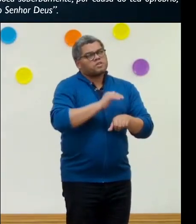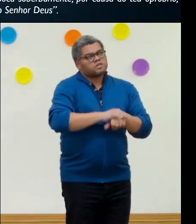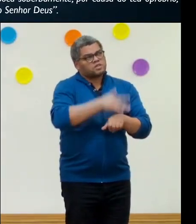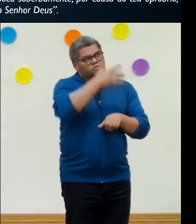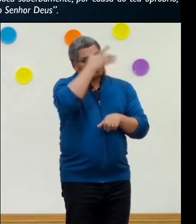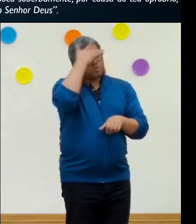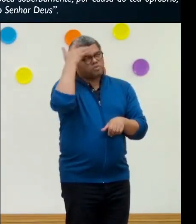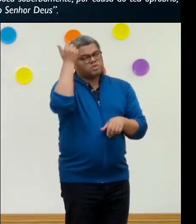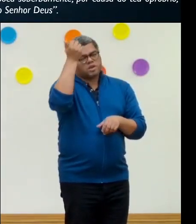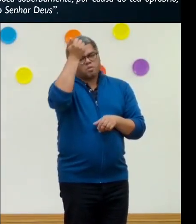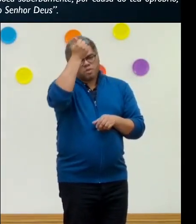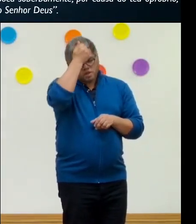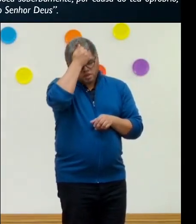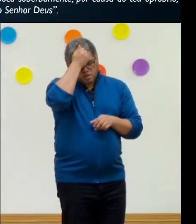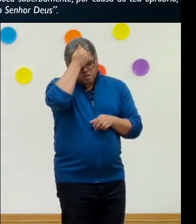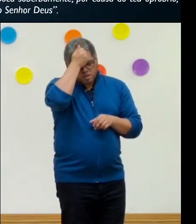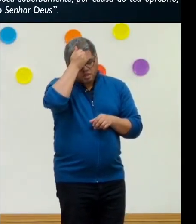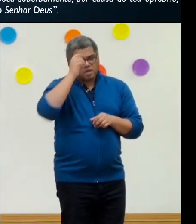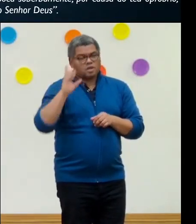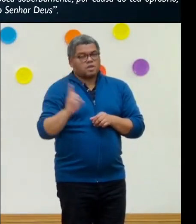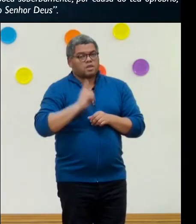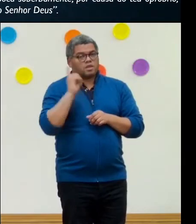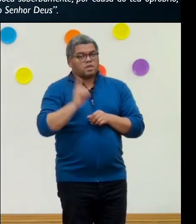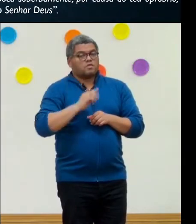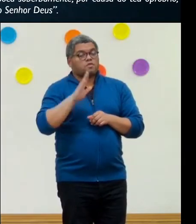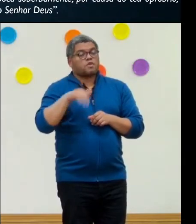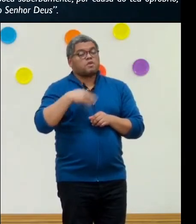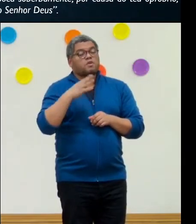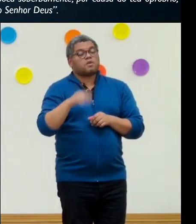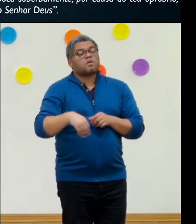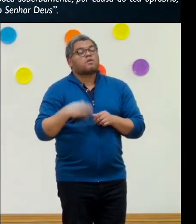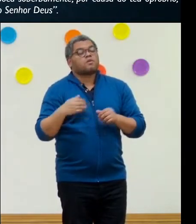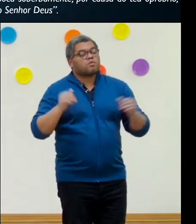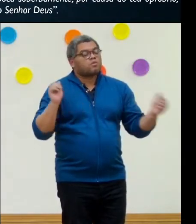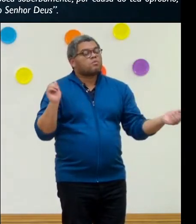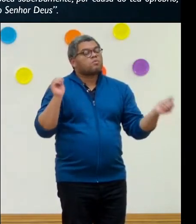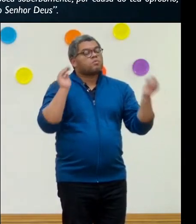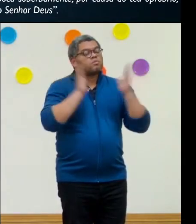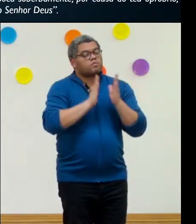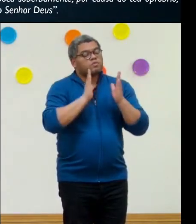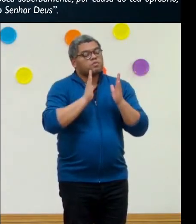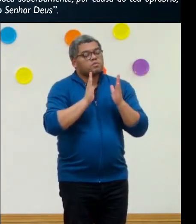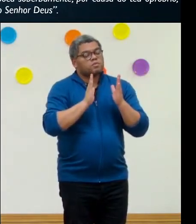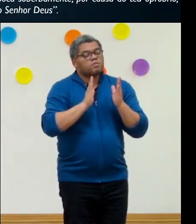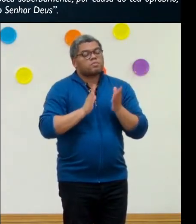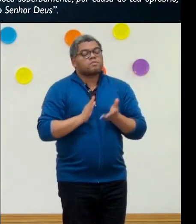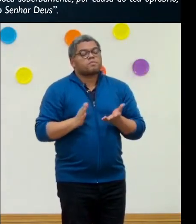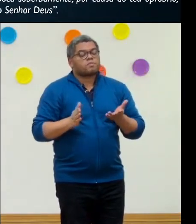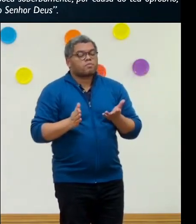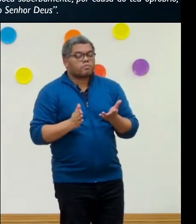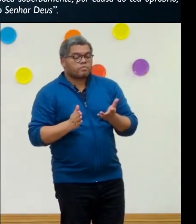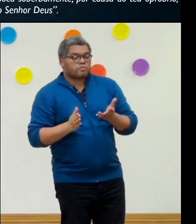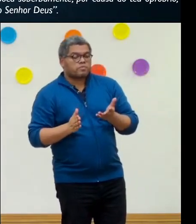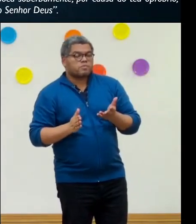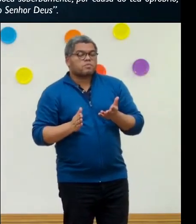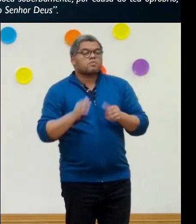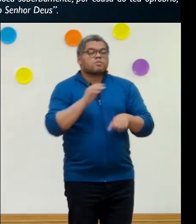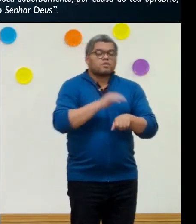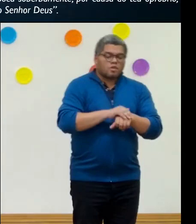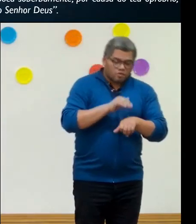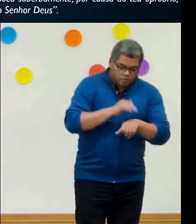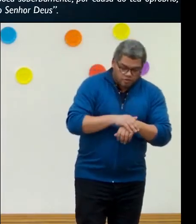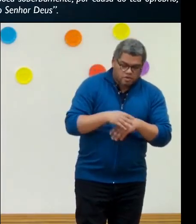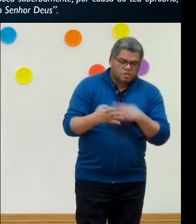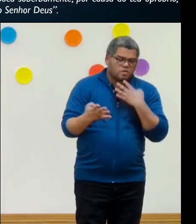ao arrependimento. Davi, quando foi confrontado, Deus leva o adúltero a confessar o seu